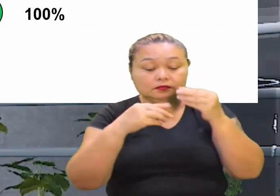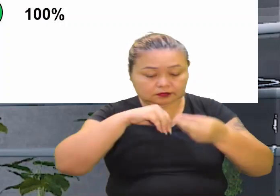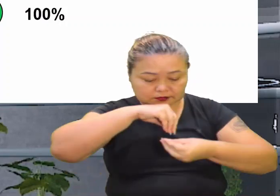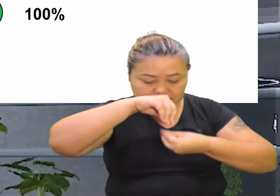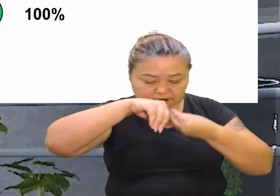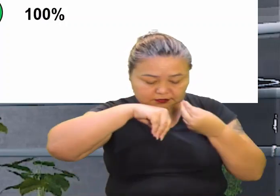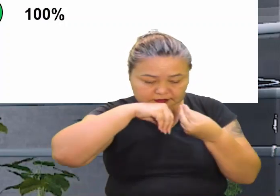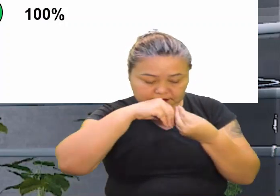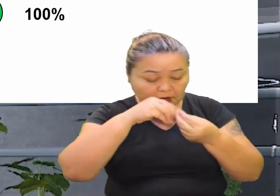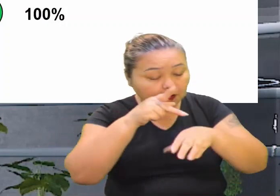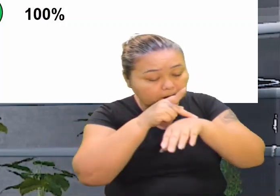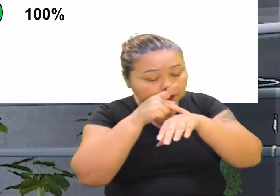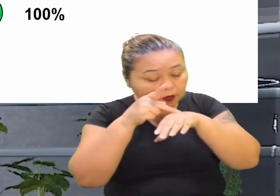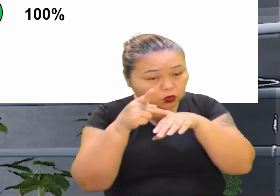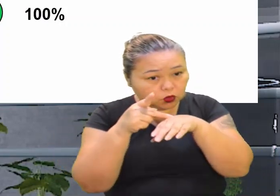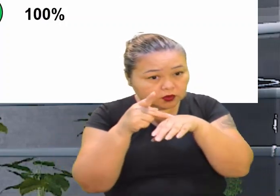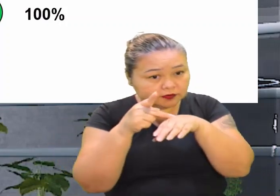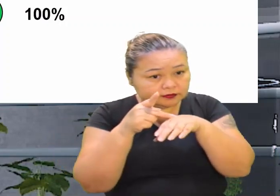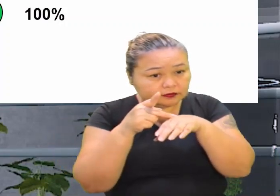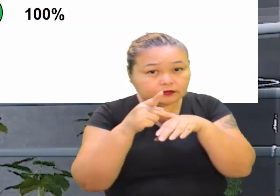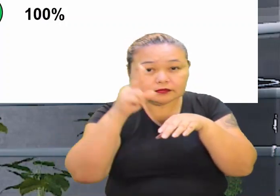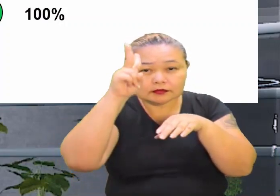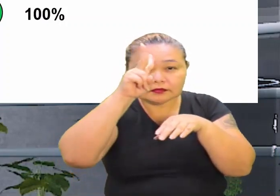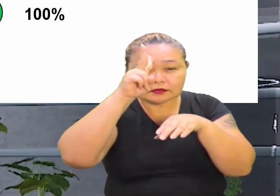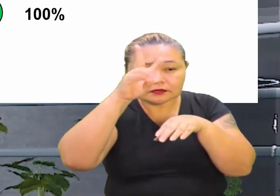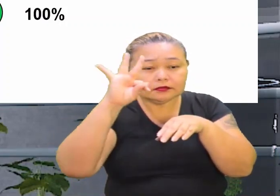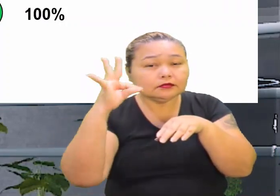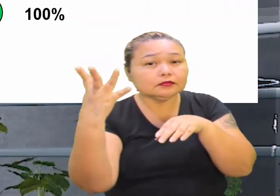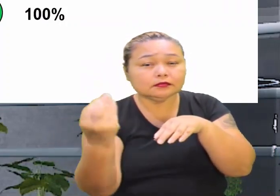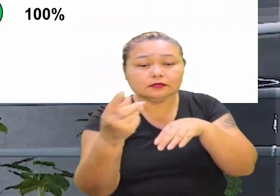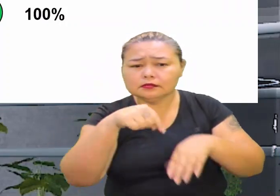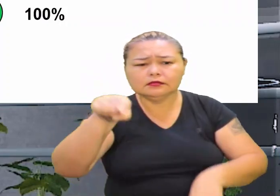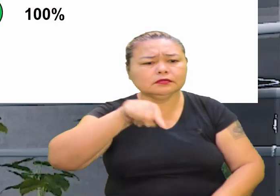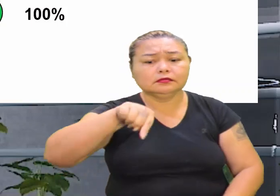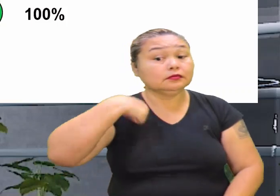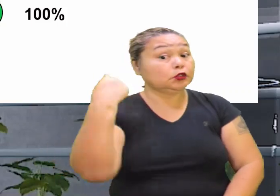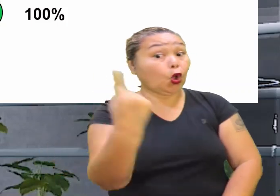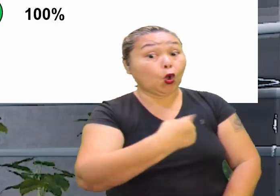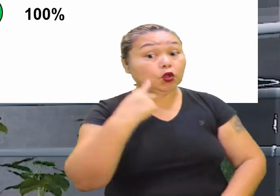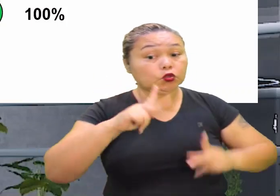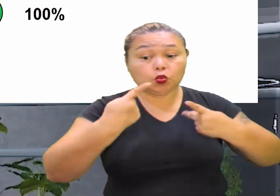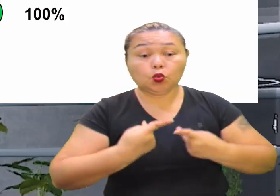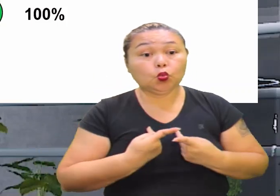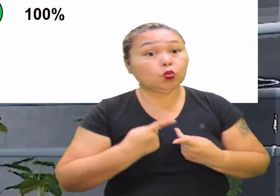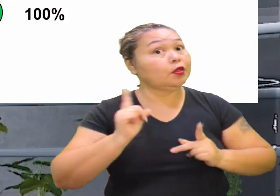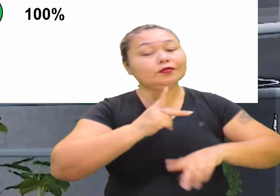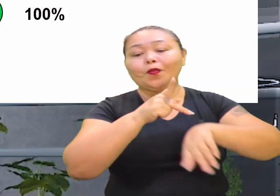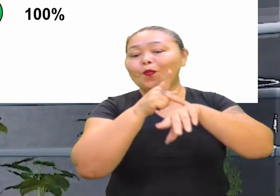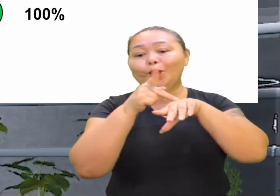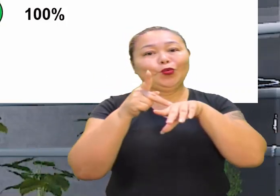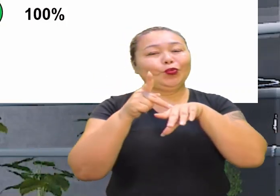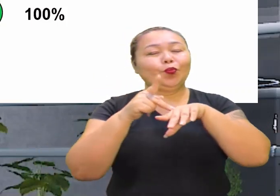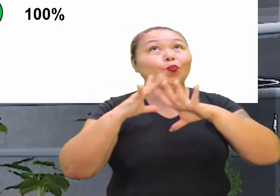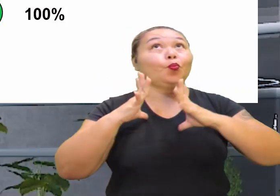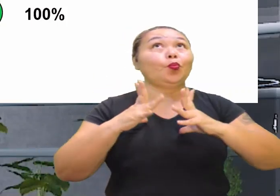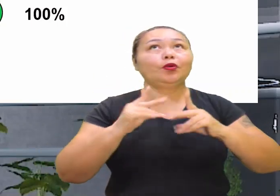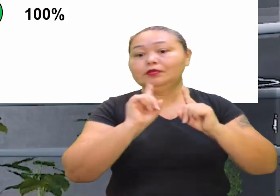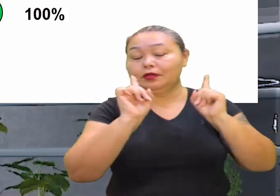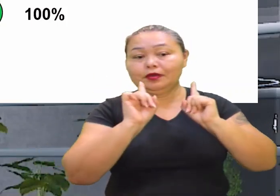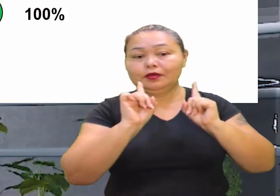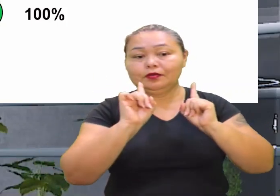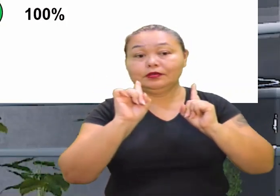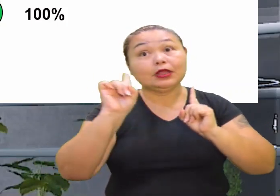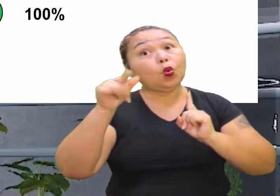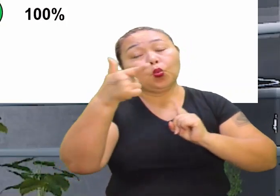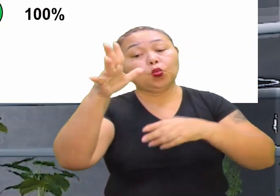cruzar puros, eu quero lembrar a todos que ninguém aqui, nós seres humanos, não somos puros. Então tem outro